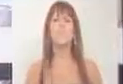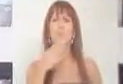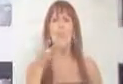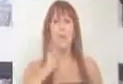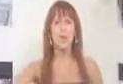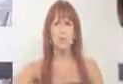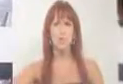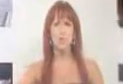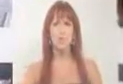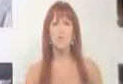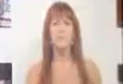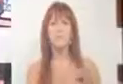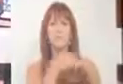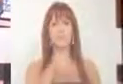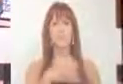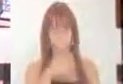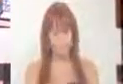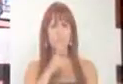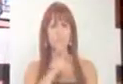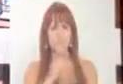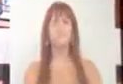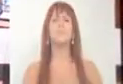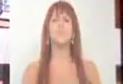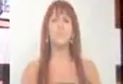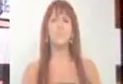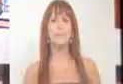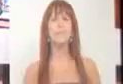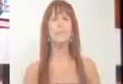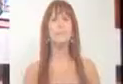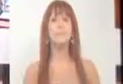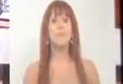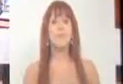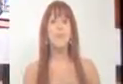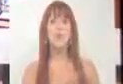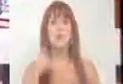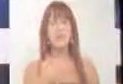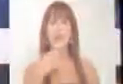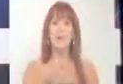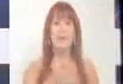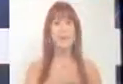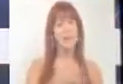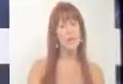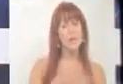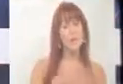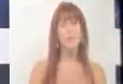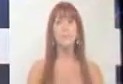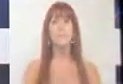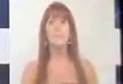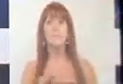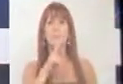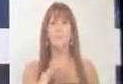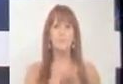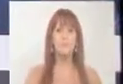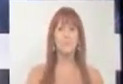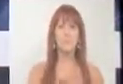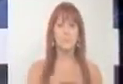Obrigada, Sra. Deputada. Sr. Presidente, tem a palavra para responder. Bem, Sr. Presidente, muito obrigado. Antes de mais, vou responder aqui